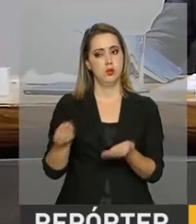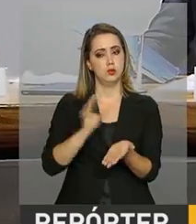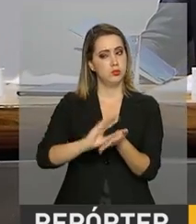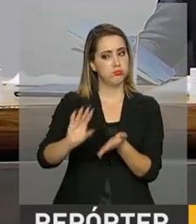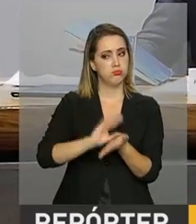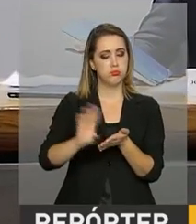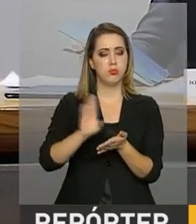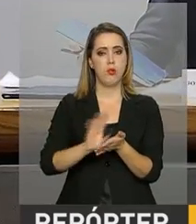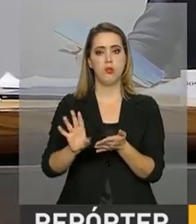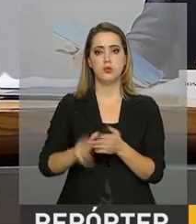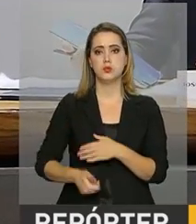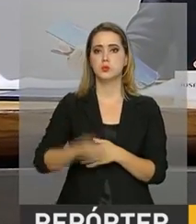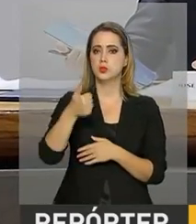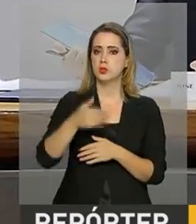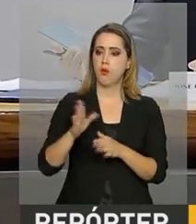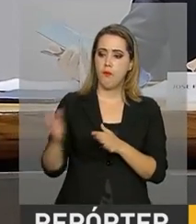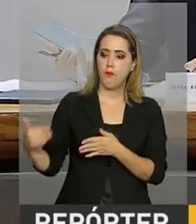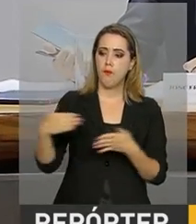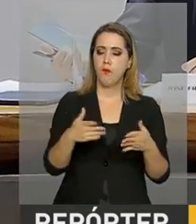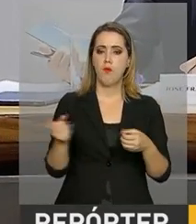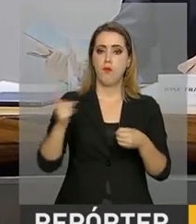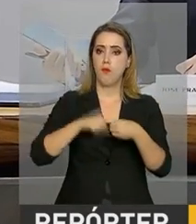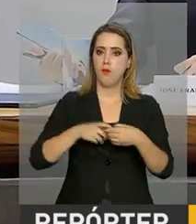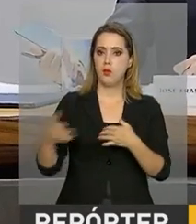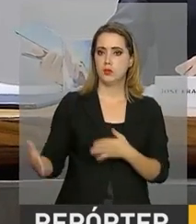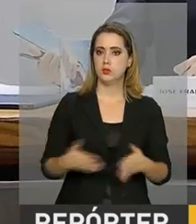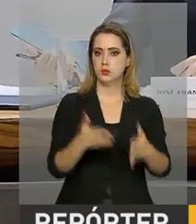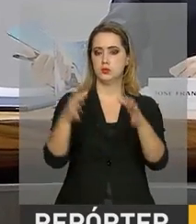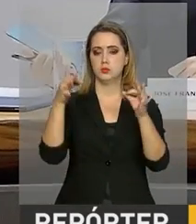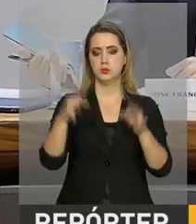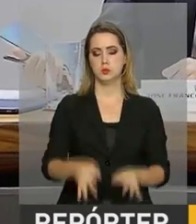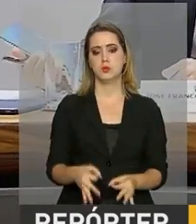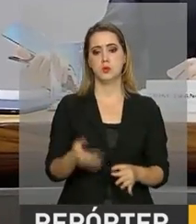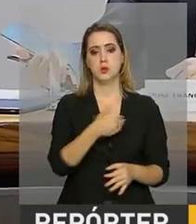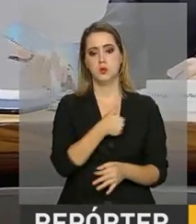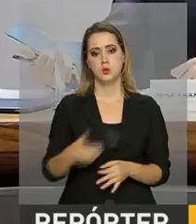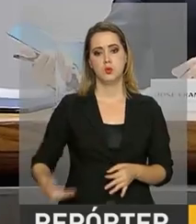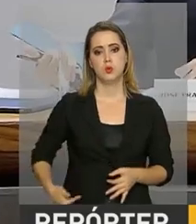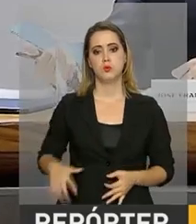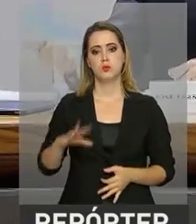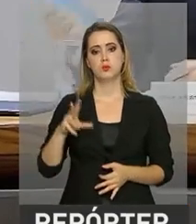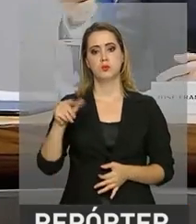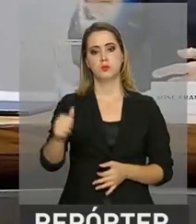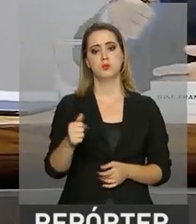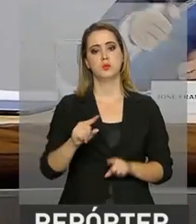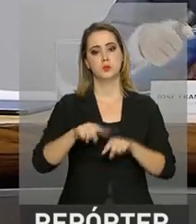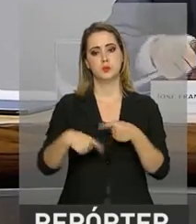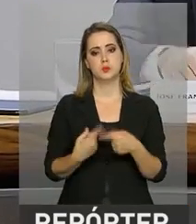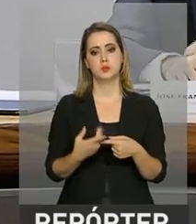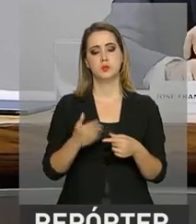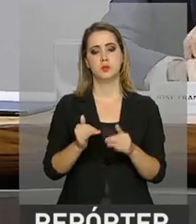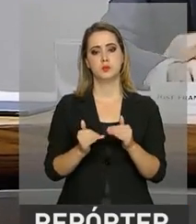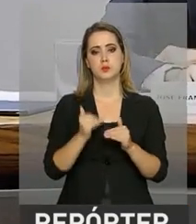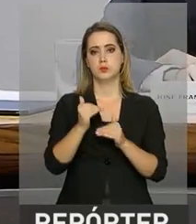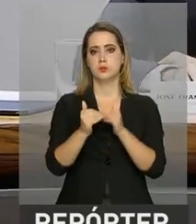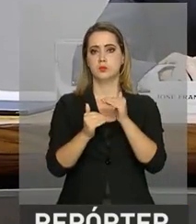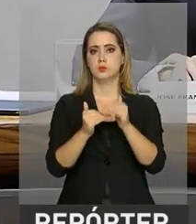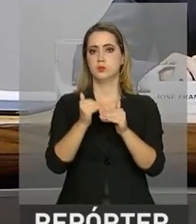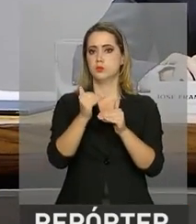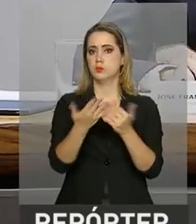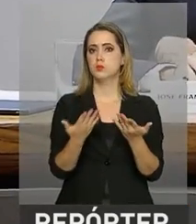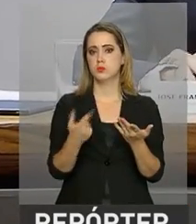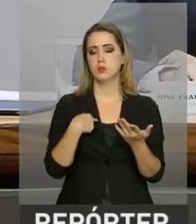trajetória, primeiro, de estabilidade da dívida pública geral, do governo geral como um todo, e posteriormente a uma volta do